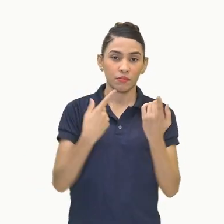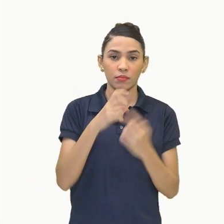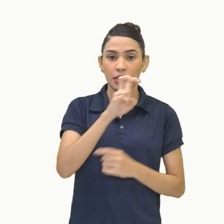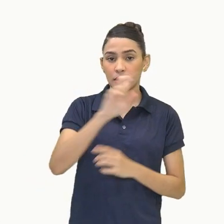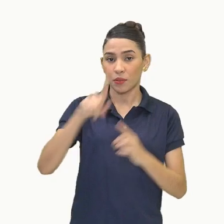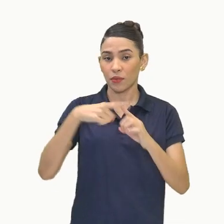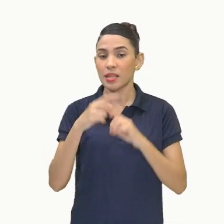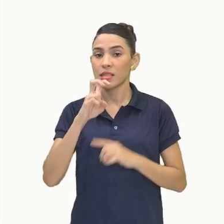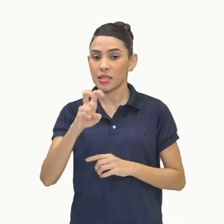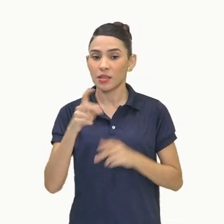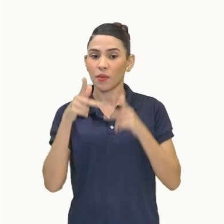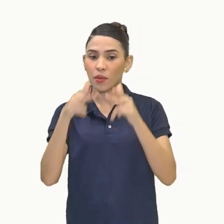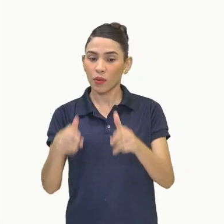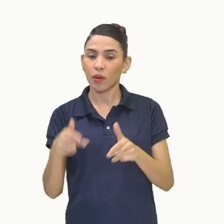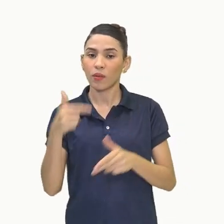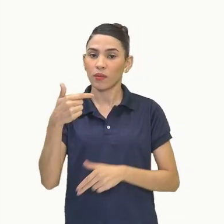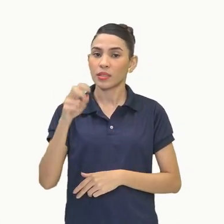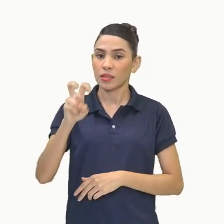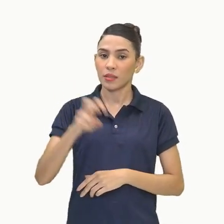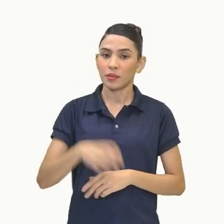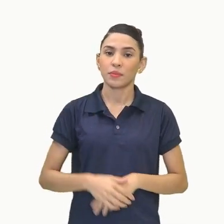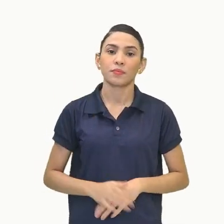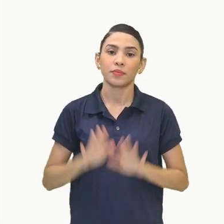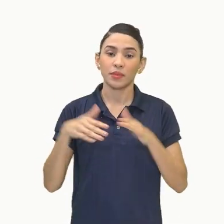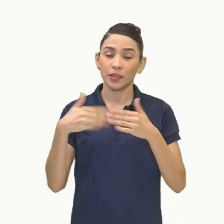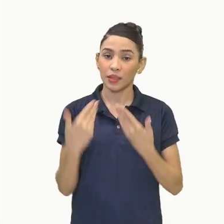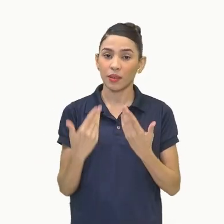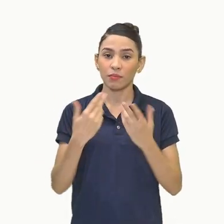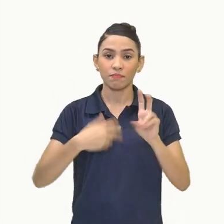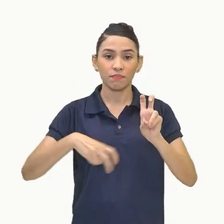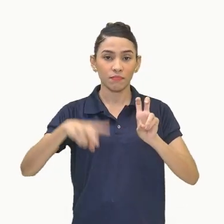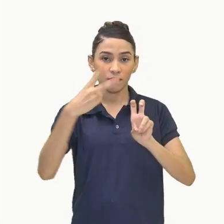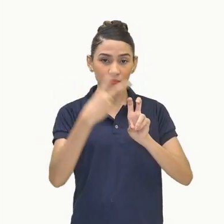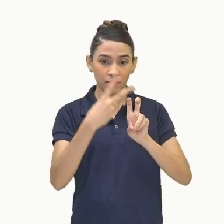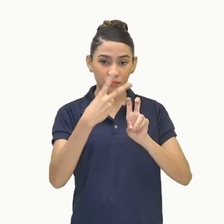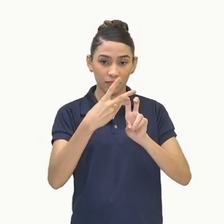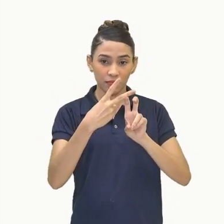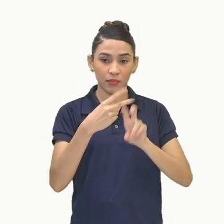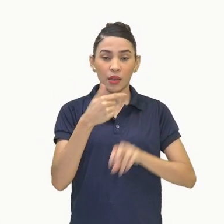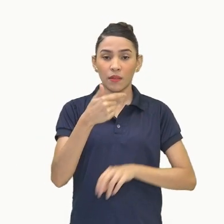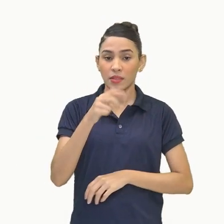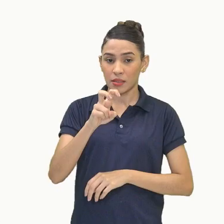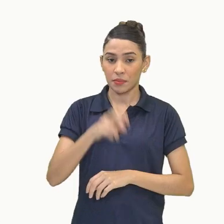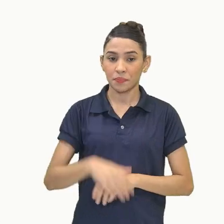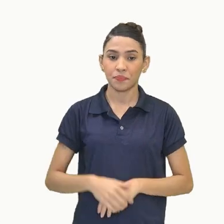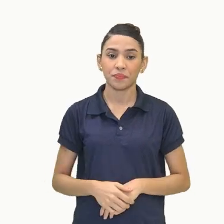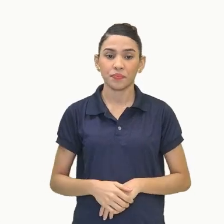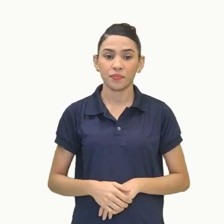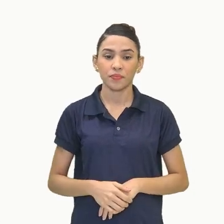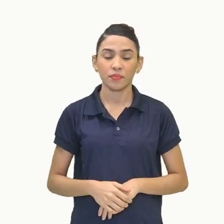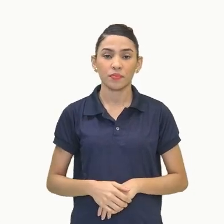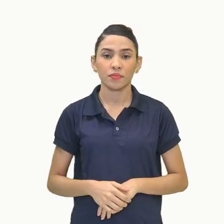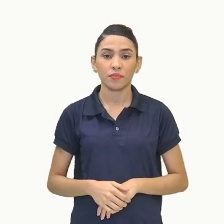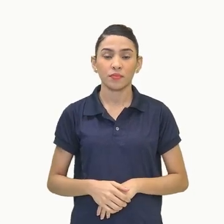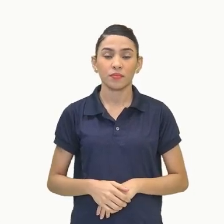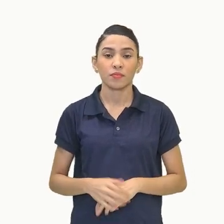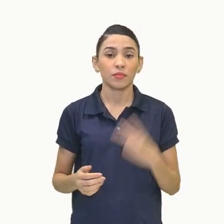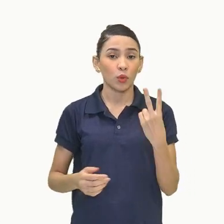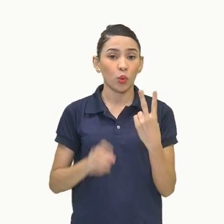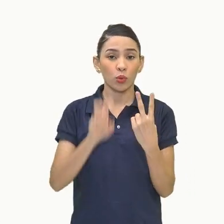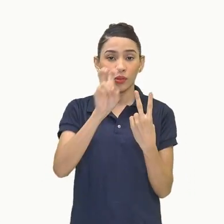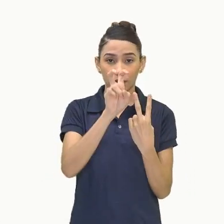5 vezes 5, 25. Então, 5 ao quadrado é 25. E 2 elevado à